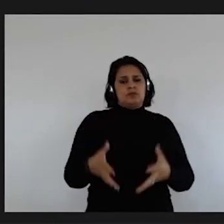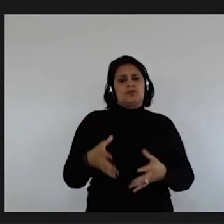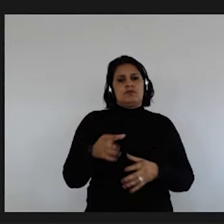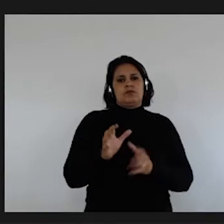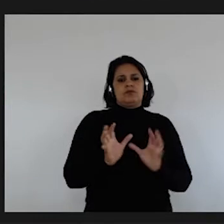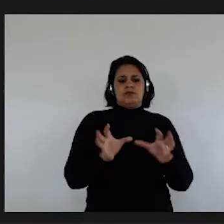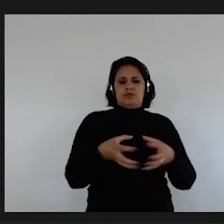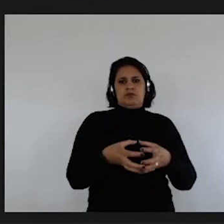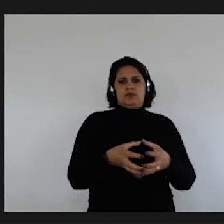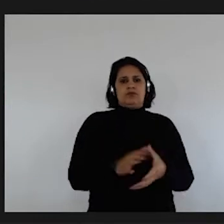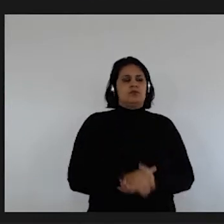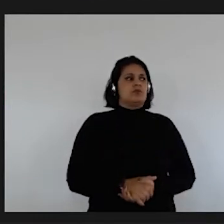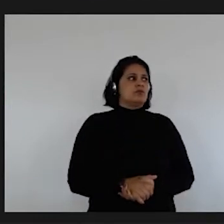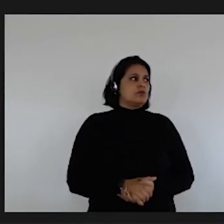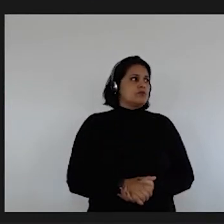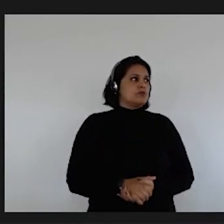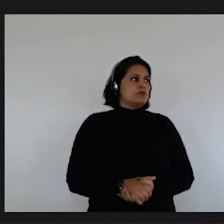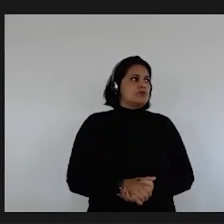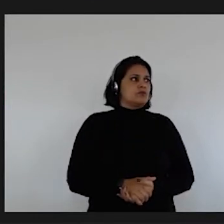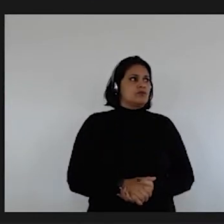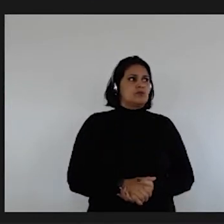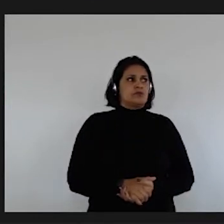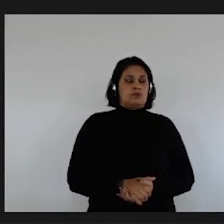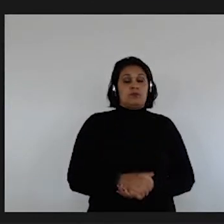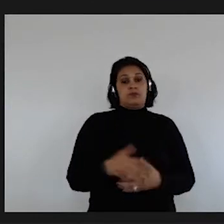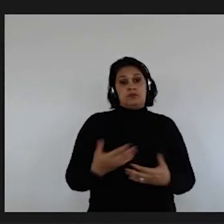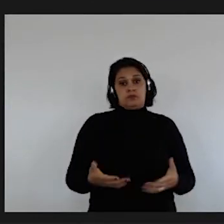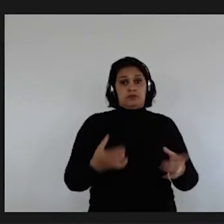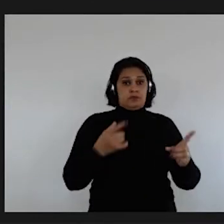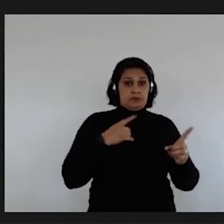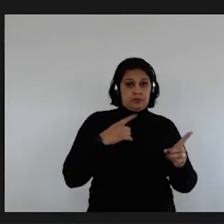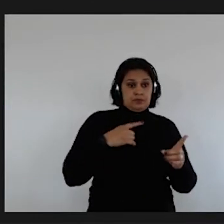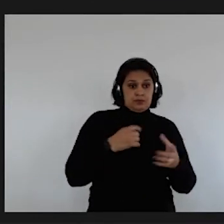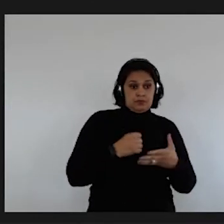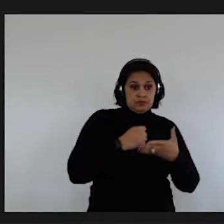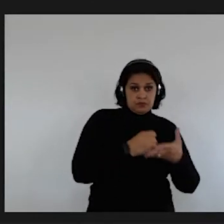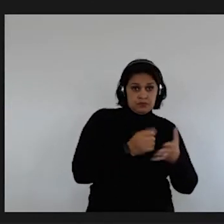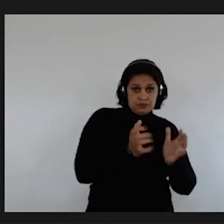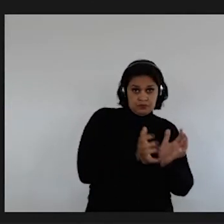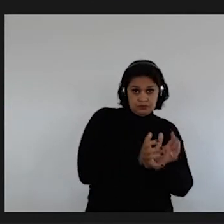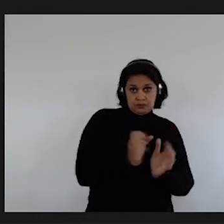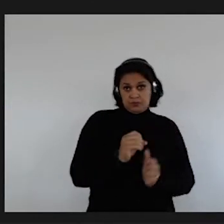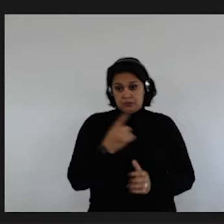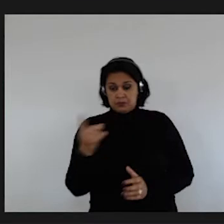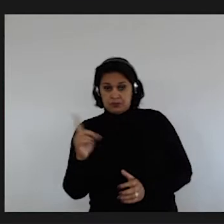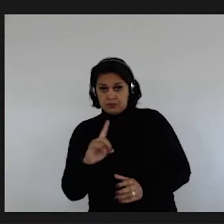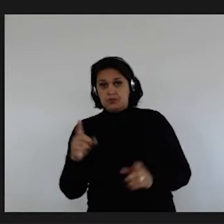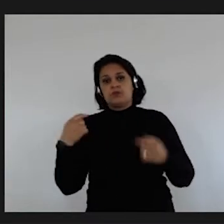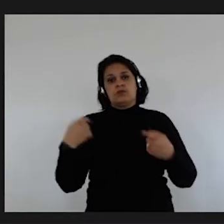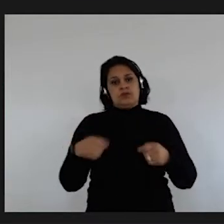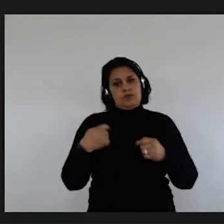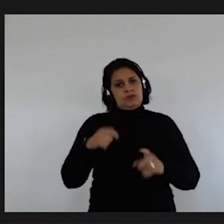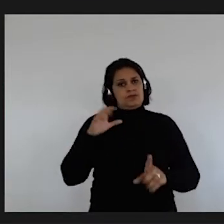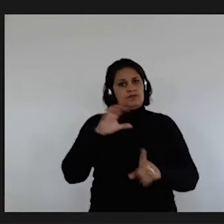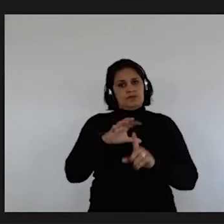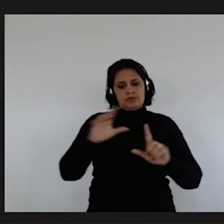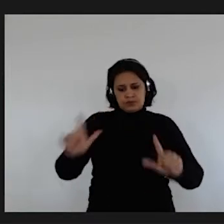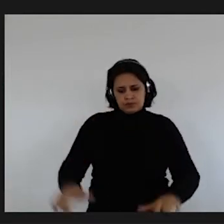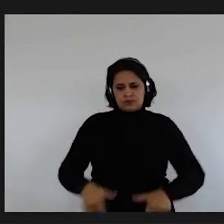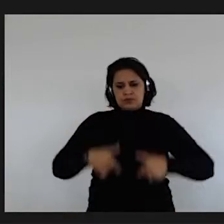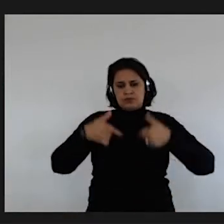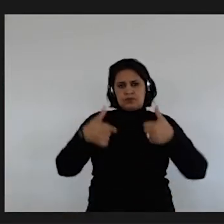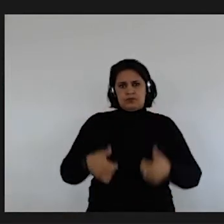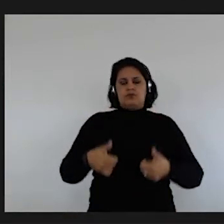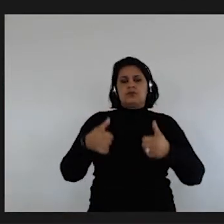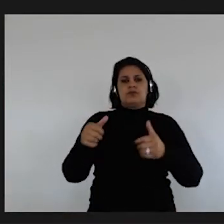cooperativa. Via cooperativa ou sem a cooperativa, a atividade agrária deve enfrentar os desafios para a sua recuperação econômica e do